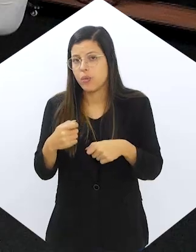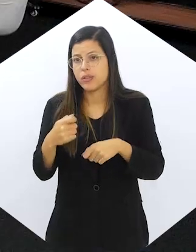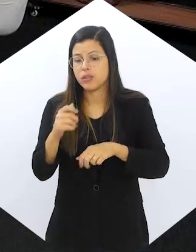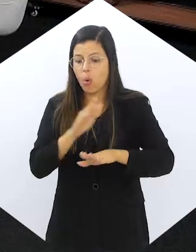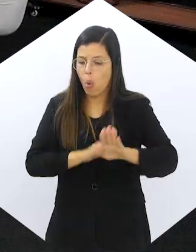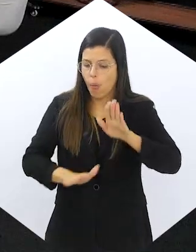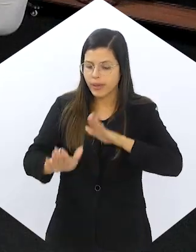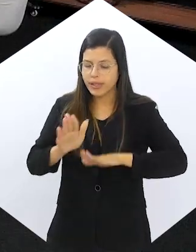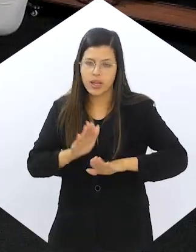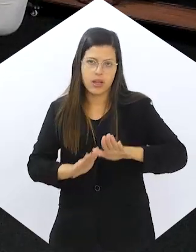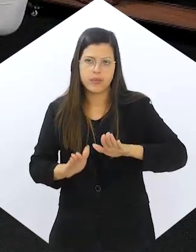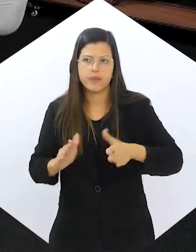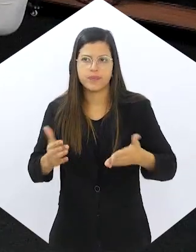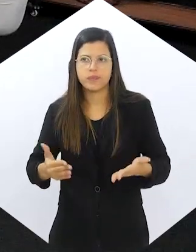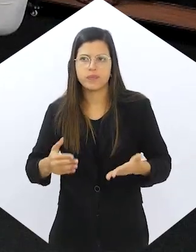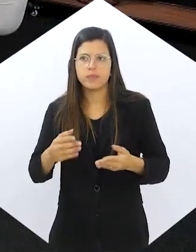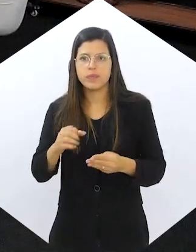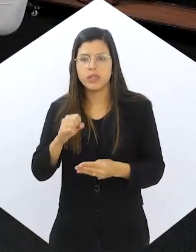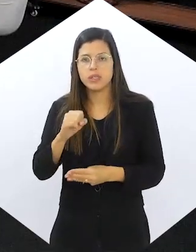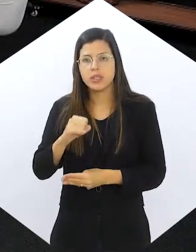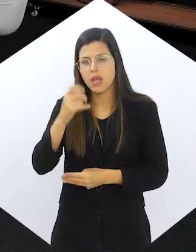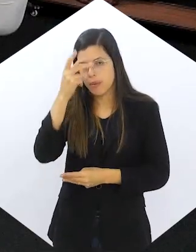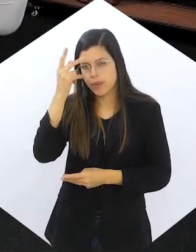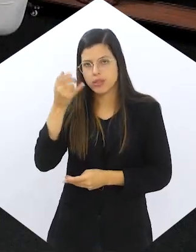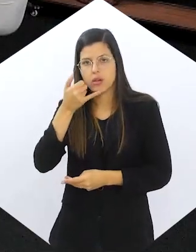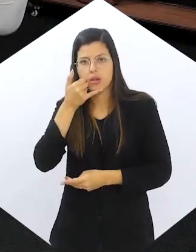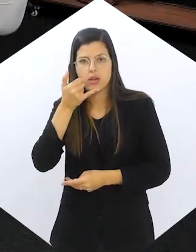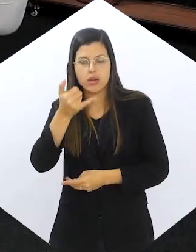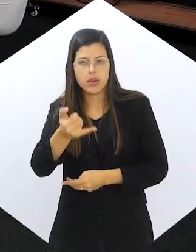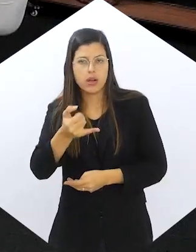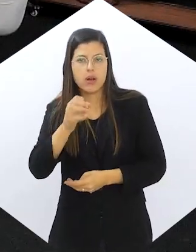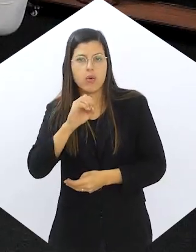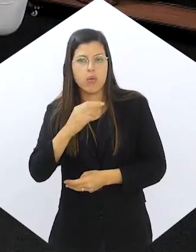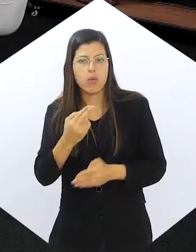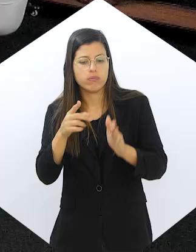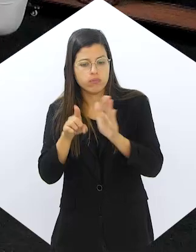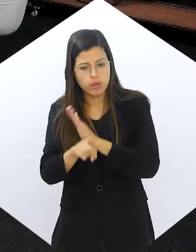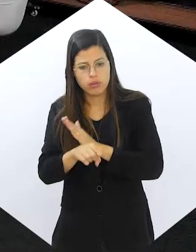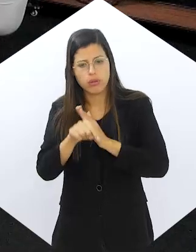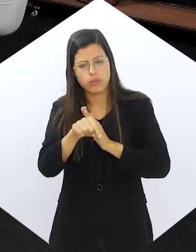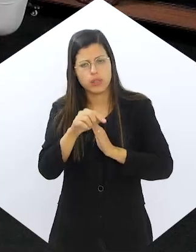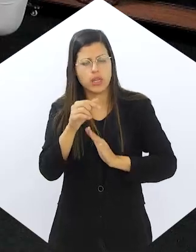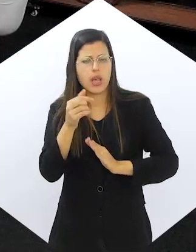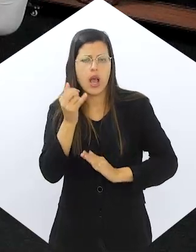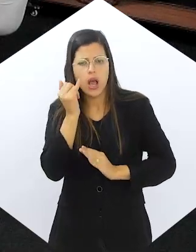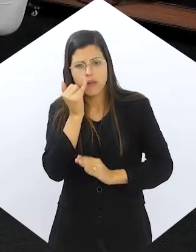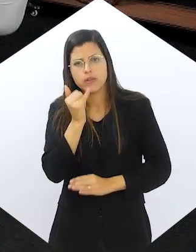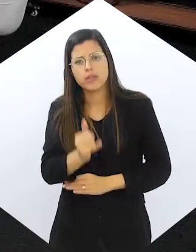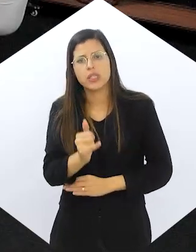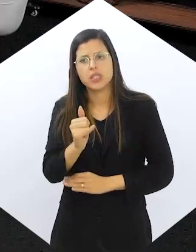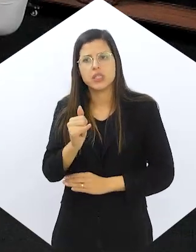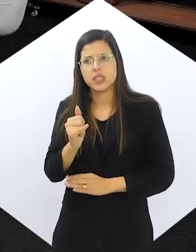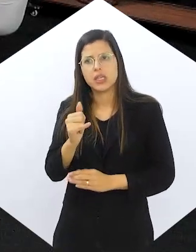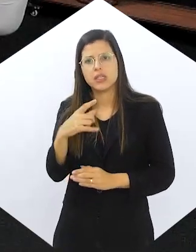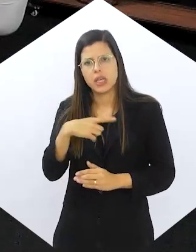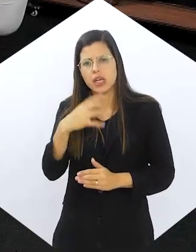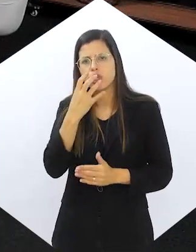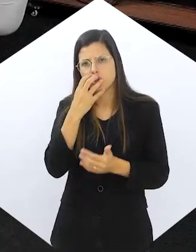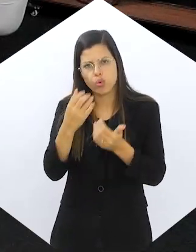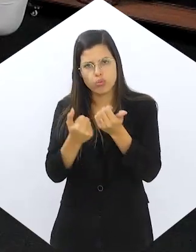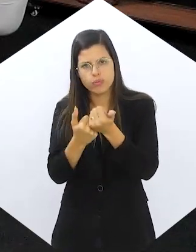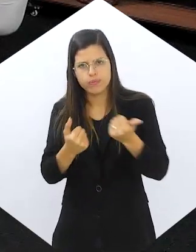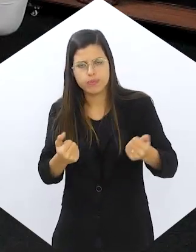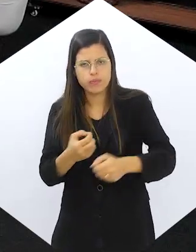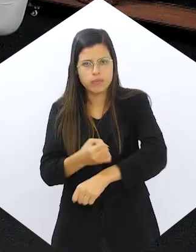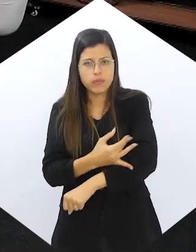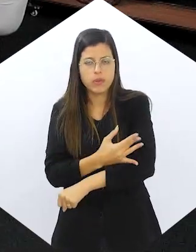se aquele lugar não tem. Então, quando a pessoa te ligar ou perguntar, você vai informar que você recebe cães de suporte emocional, ou você